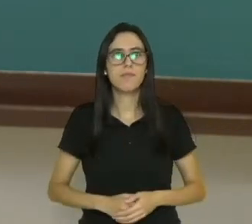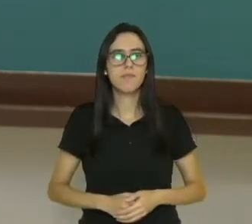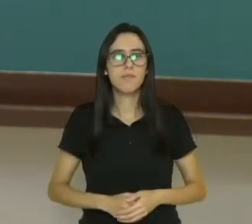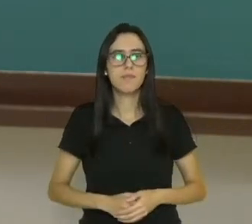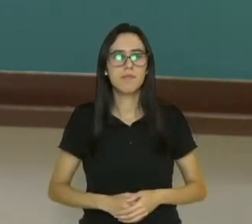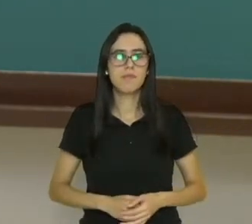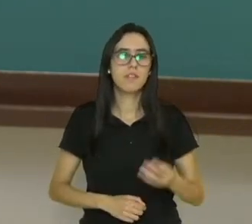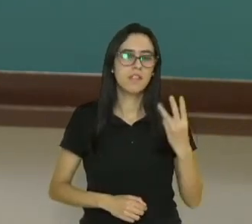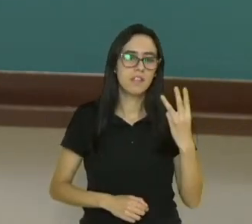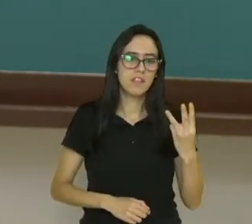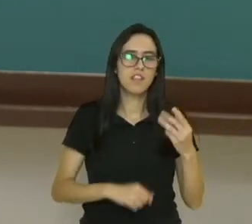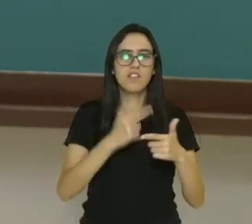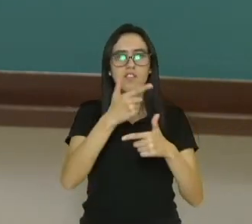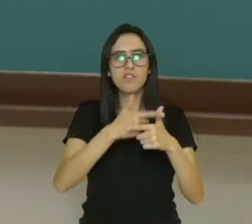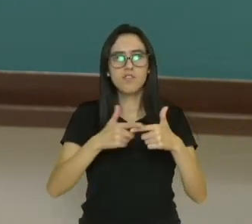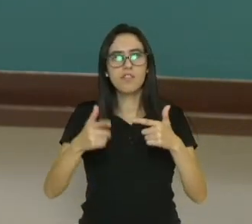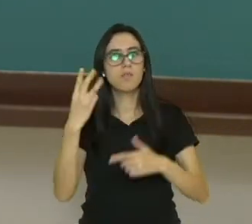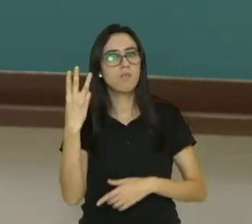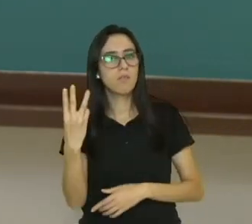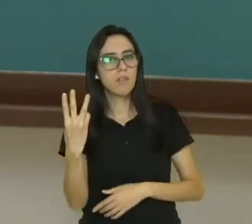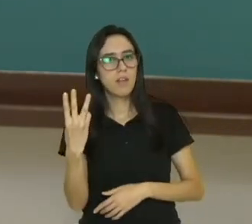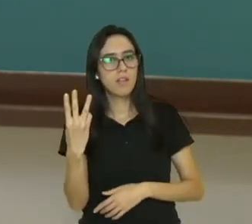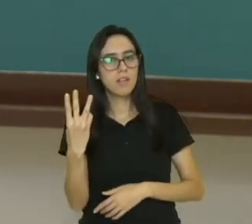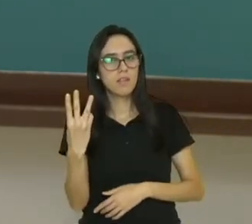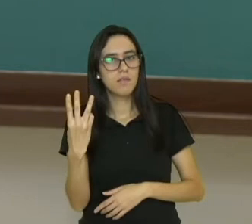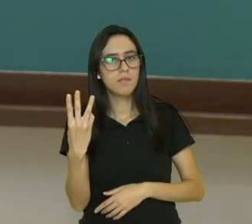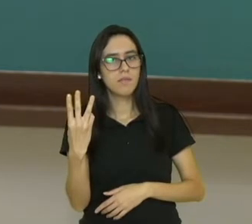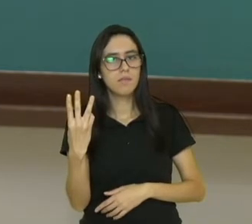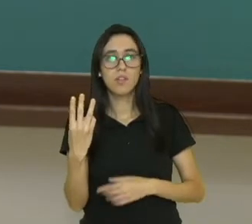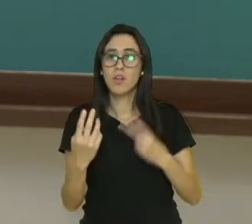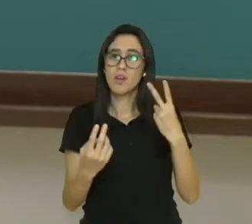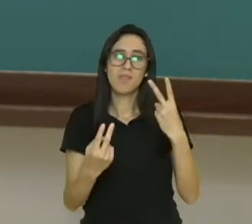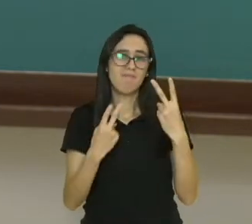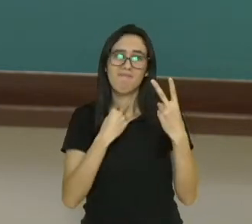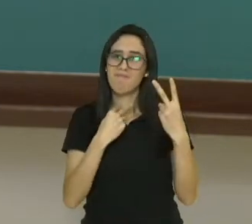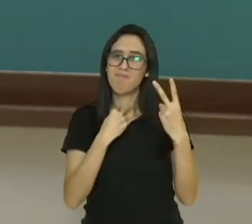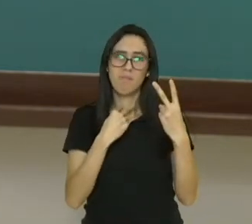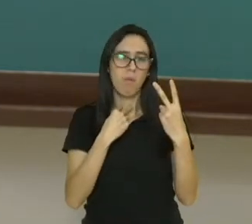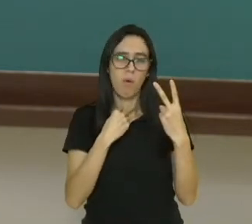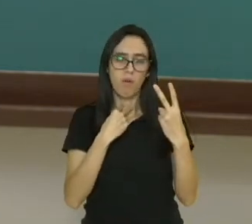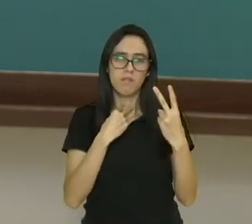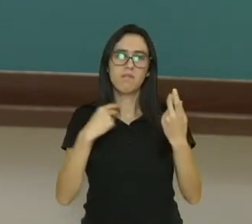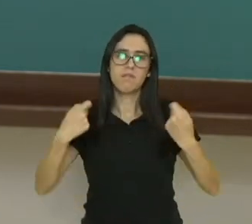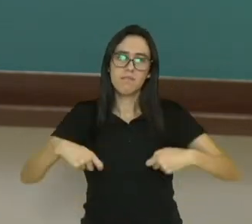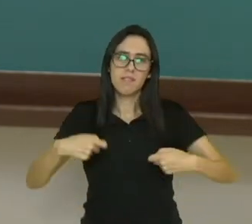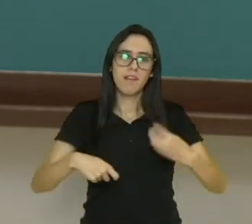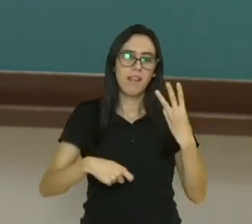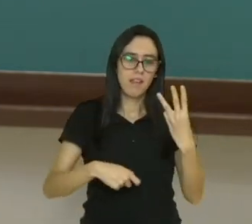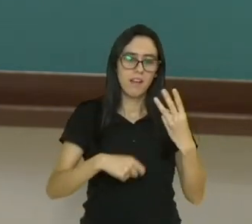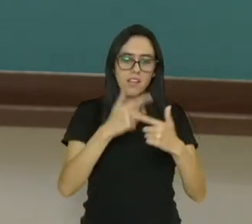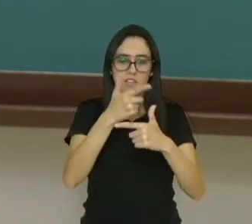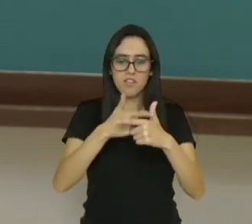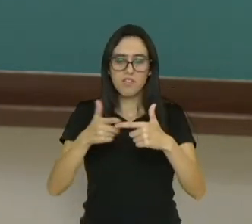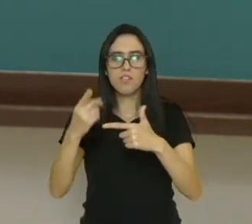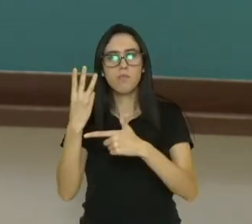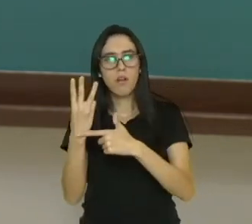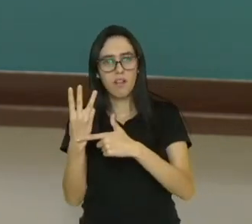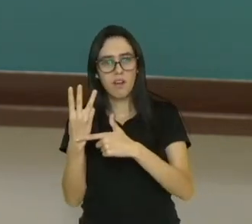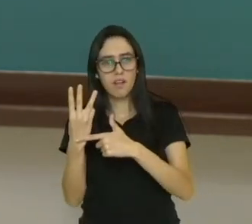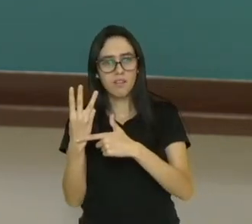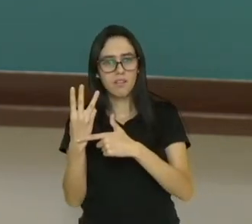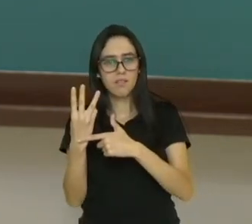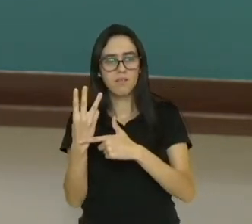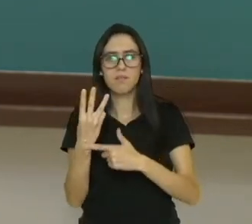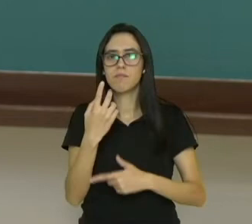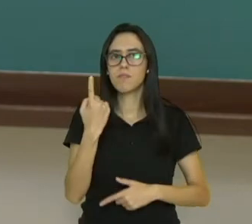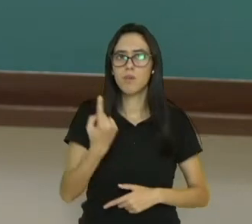linha. 3, vou dividir por quem agora? Eu não posso dividir 3 por 2, então eu tenho que mudar aqui. Aumento para 3. 3